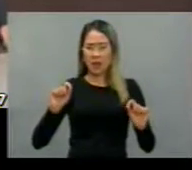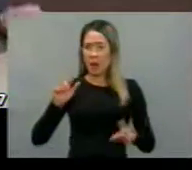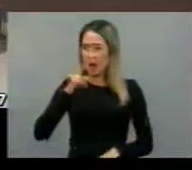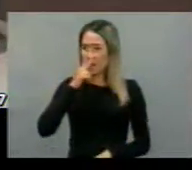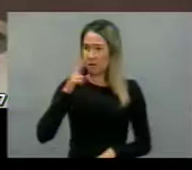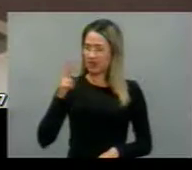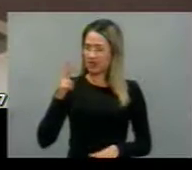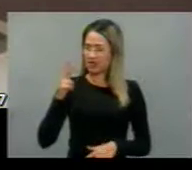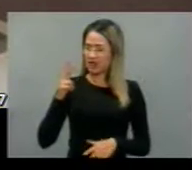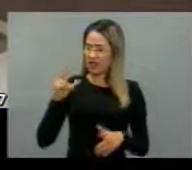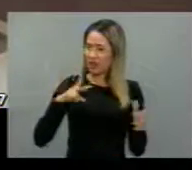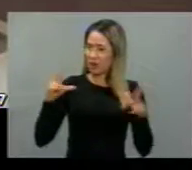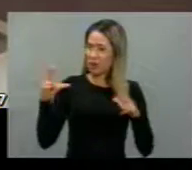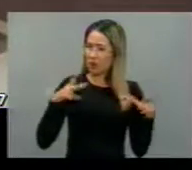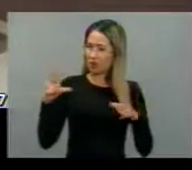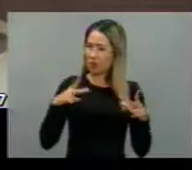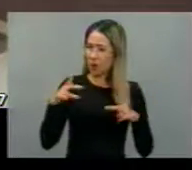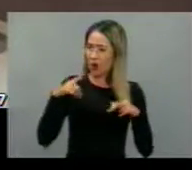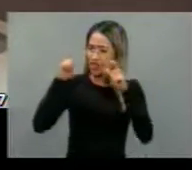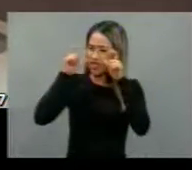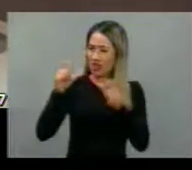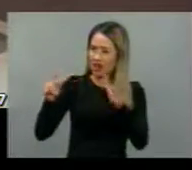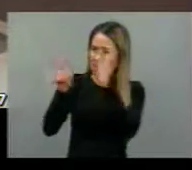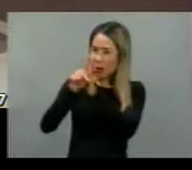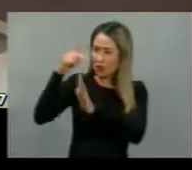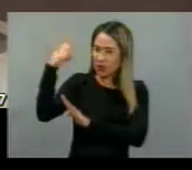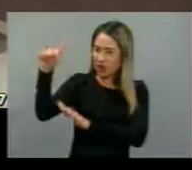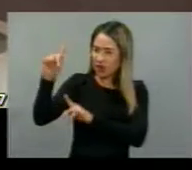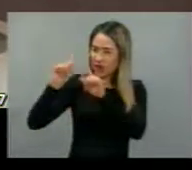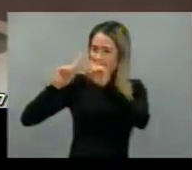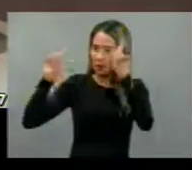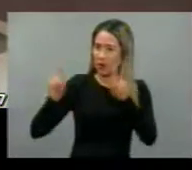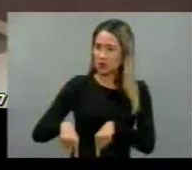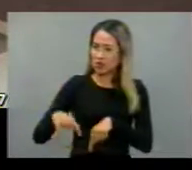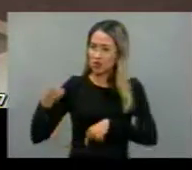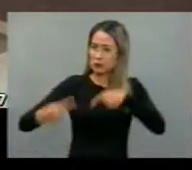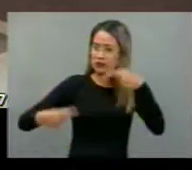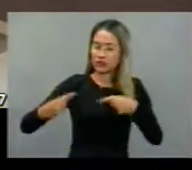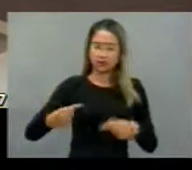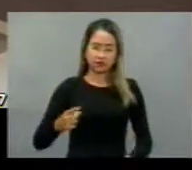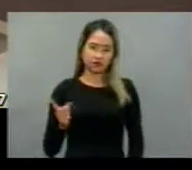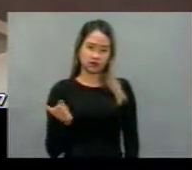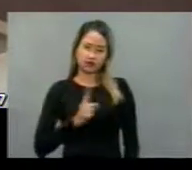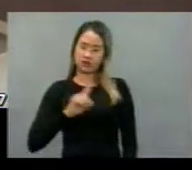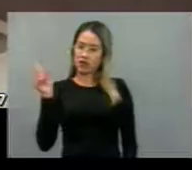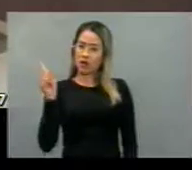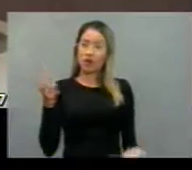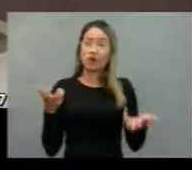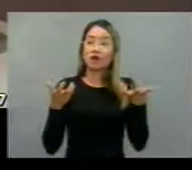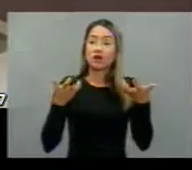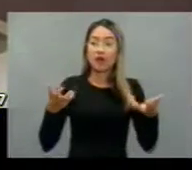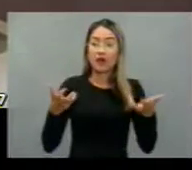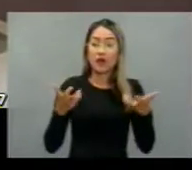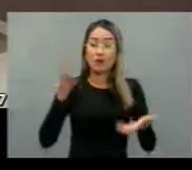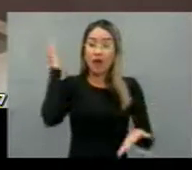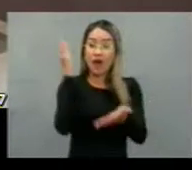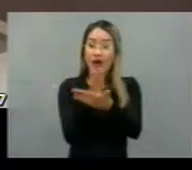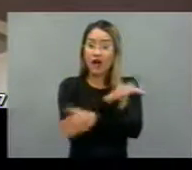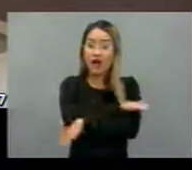Nós queremos uma reforma política que afaste, sobretudo, esta grande, gigantesca corrupção.